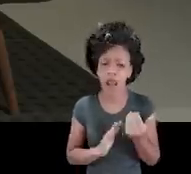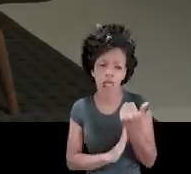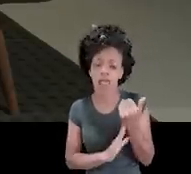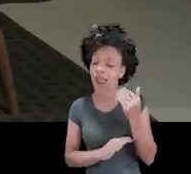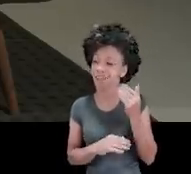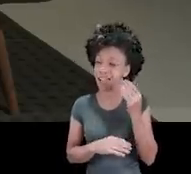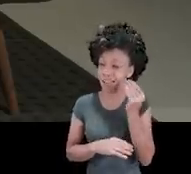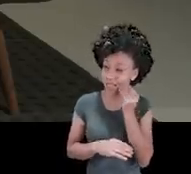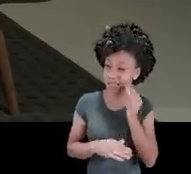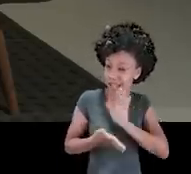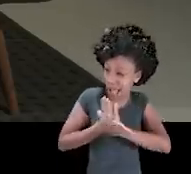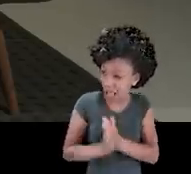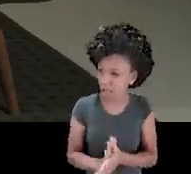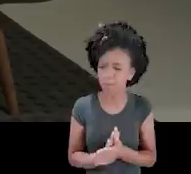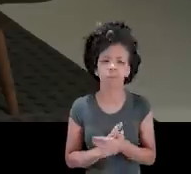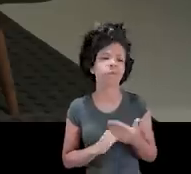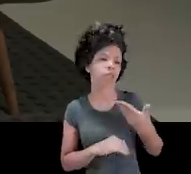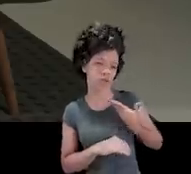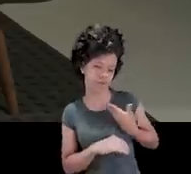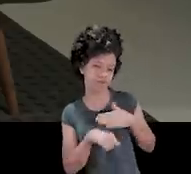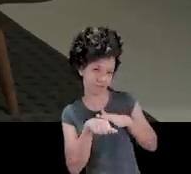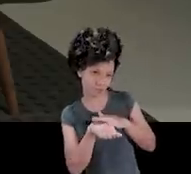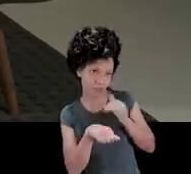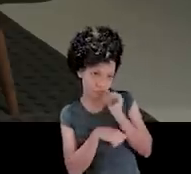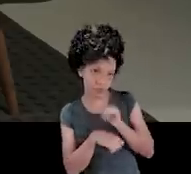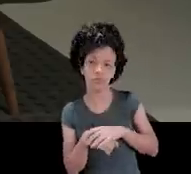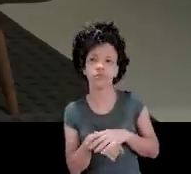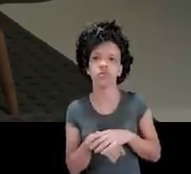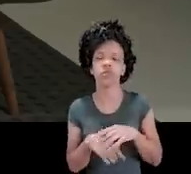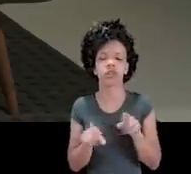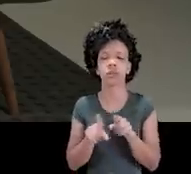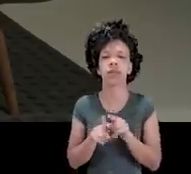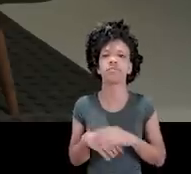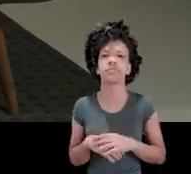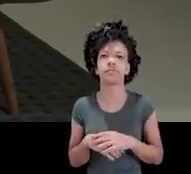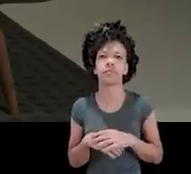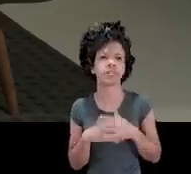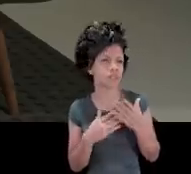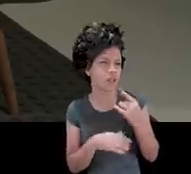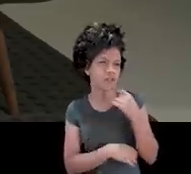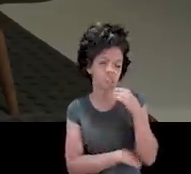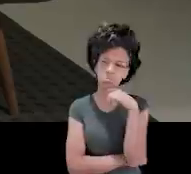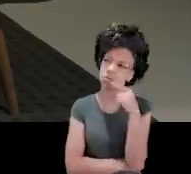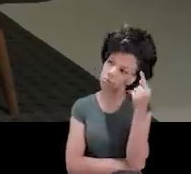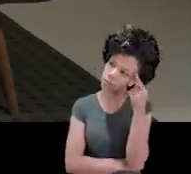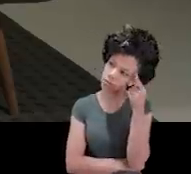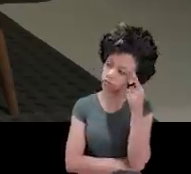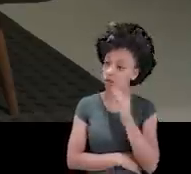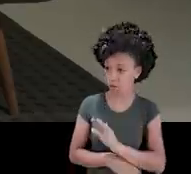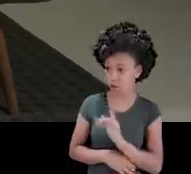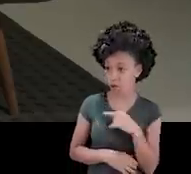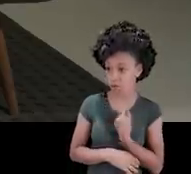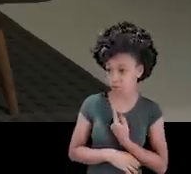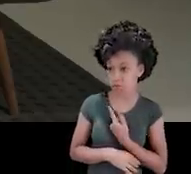rebaixar um outro. É que nem... Outro dia eu falei com uma amiga minha, uma garota de programa, tava entrevistando. Aí ela falou uma parada que eu fiquei muito na cabeça. Ela falou, cara, a gente